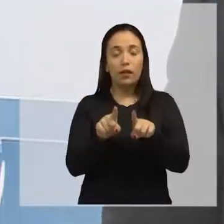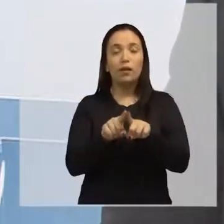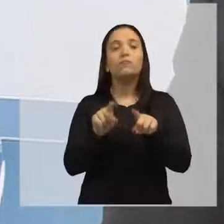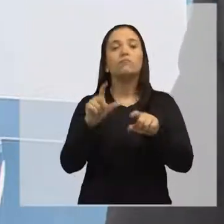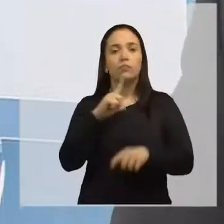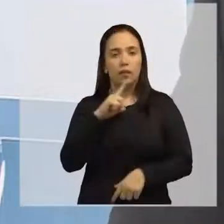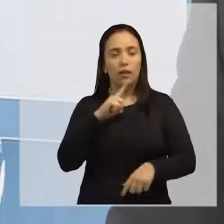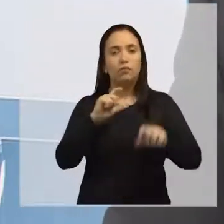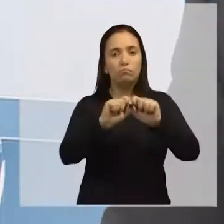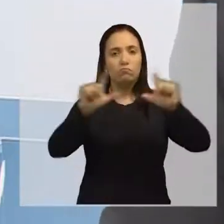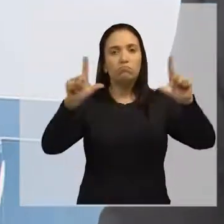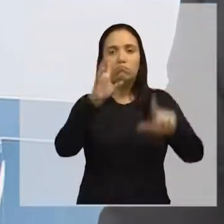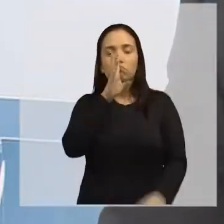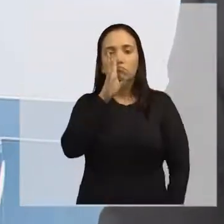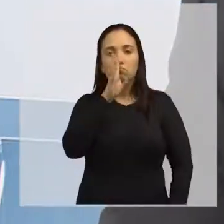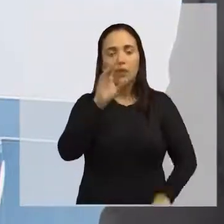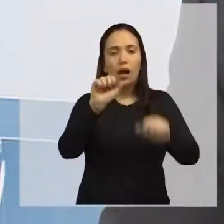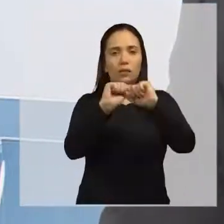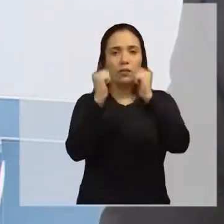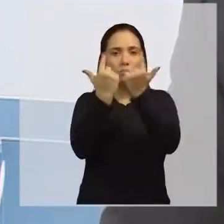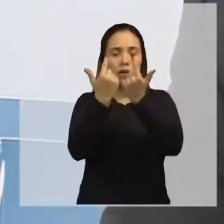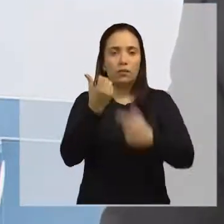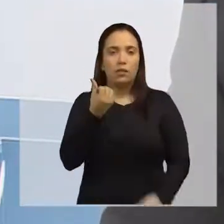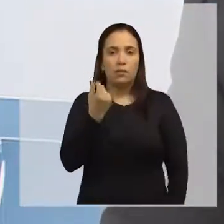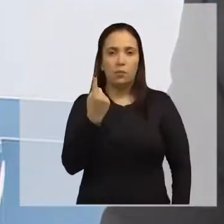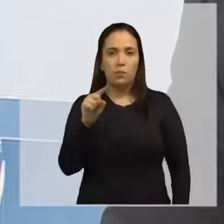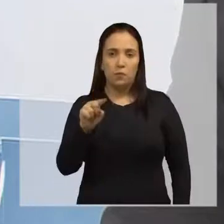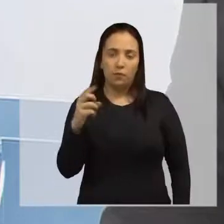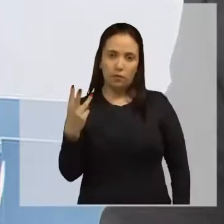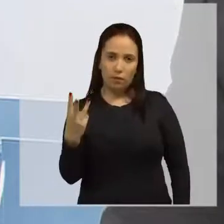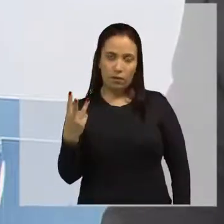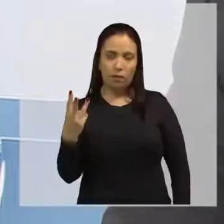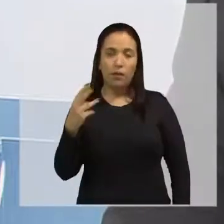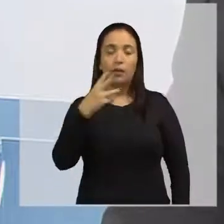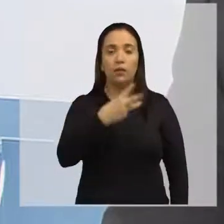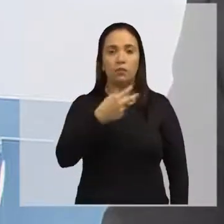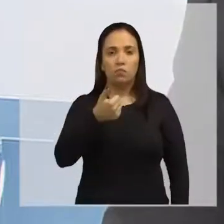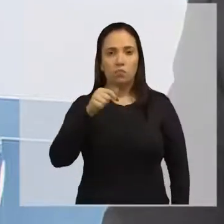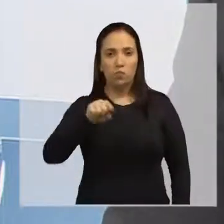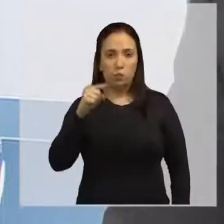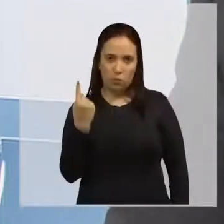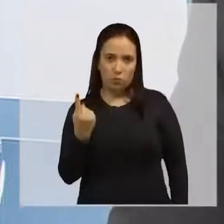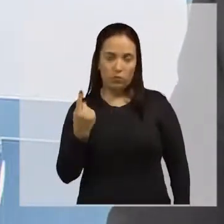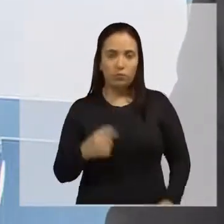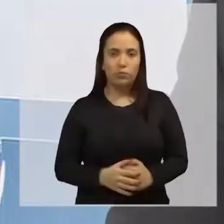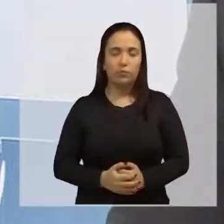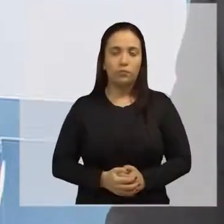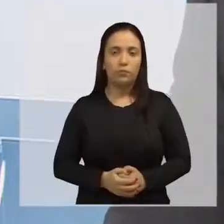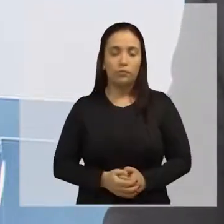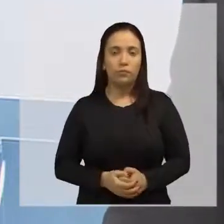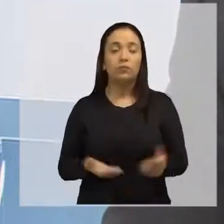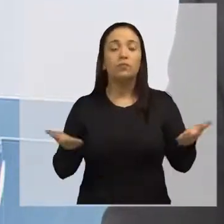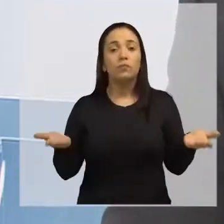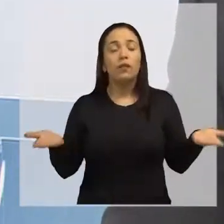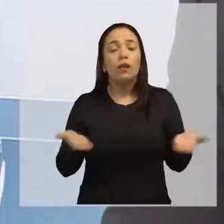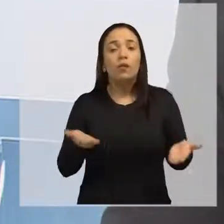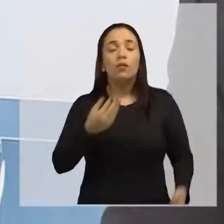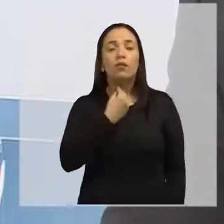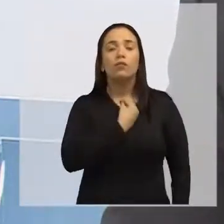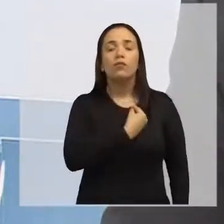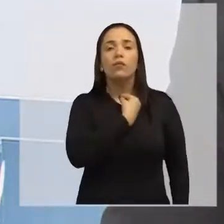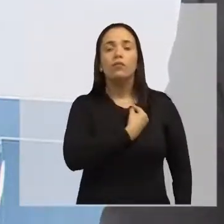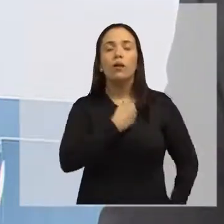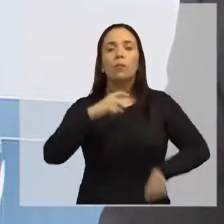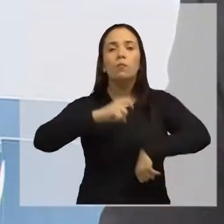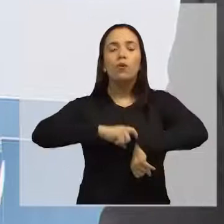também você pode assistir na sua TV Assembleia, canal 61.3 e 31.1. Nós estamos vivendo